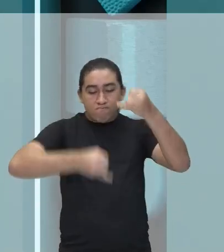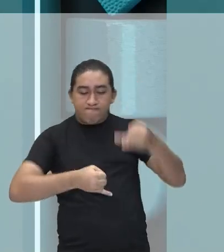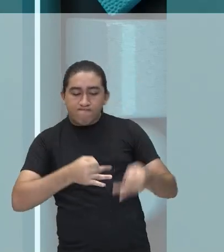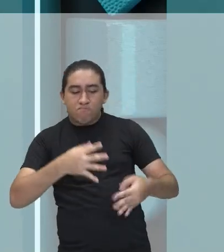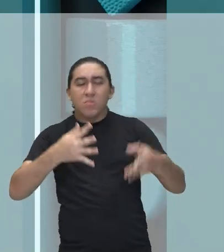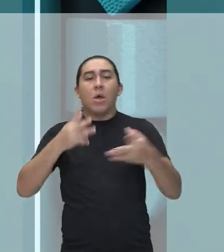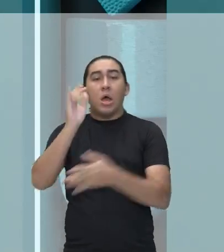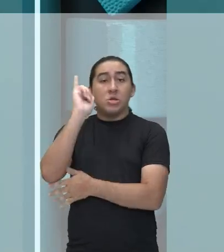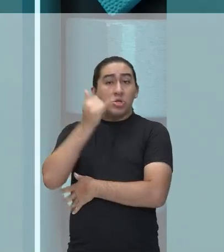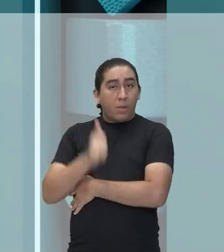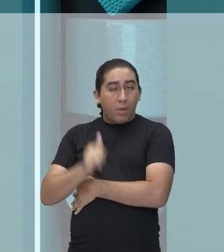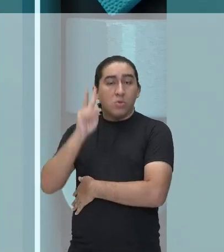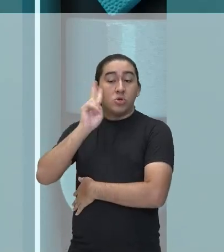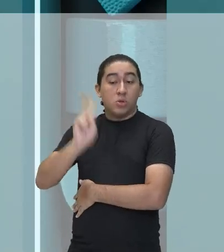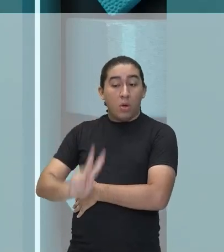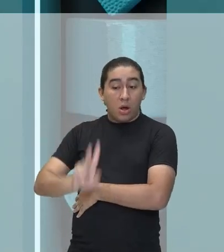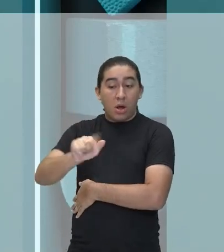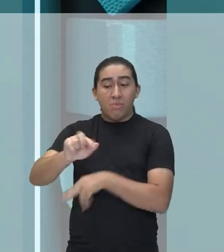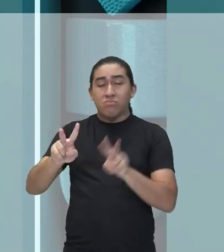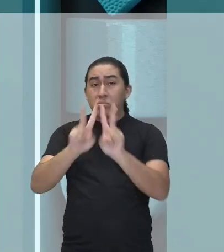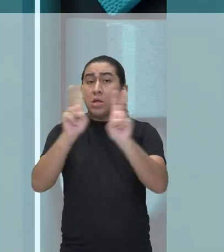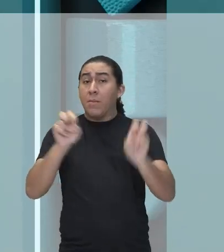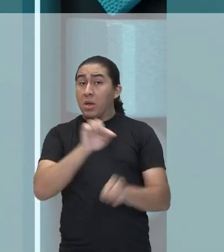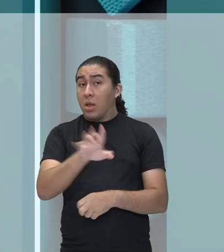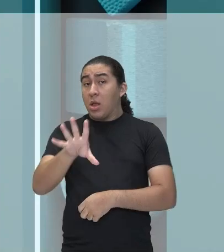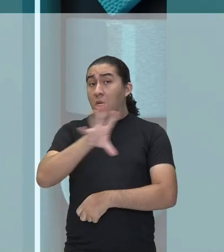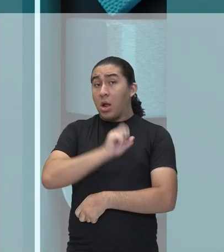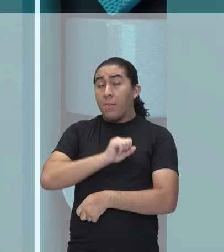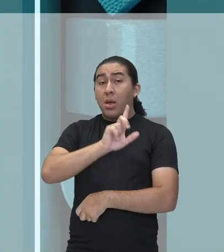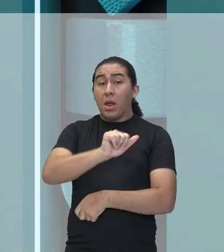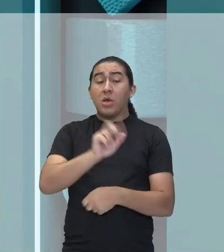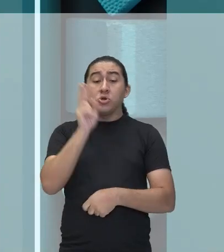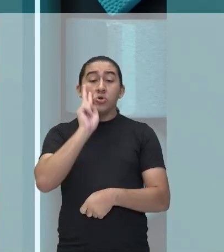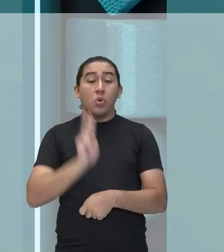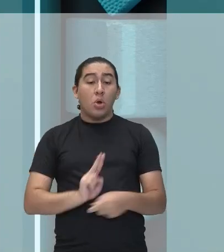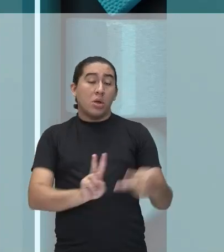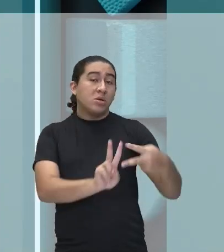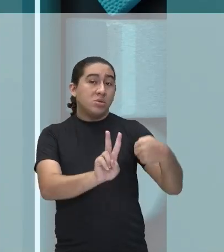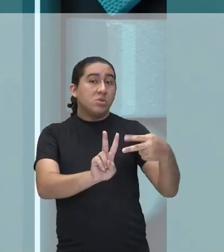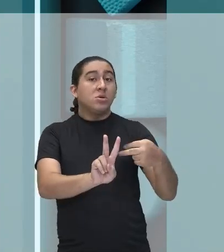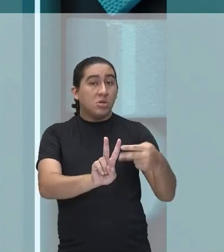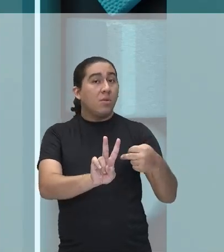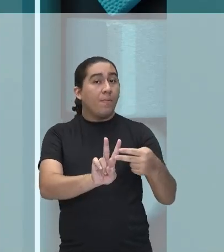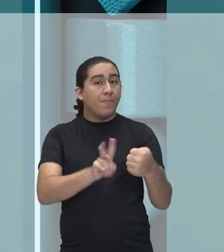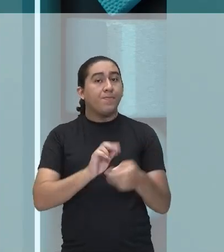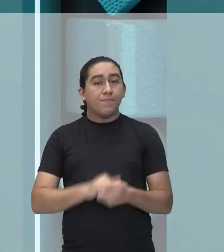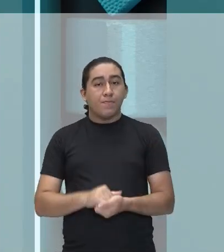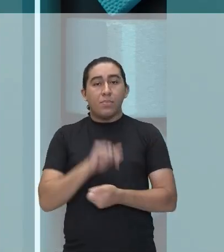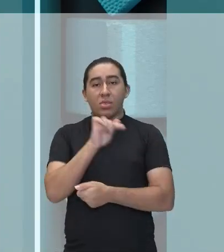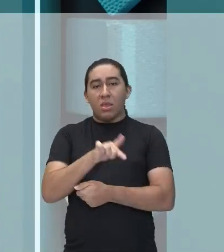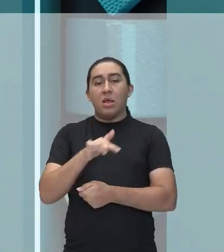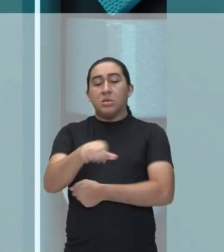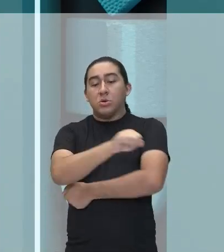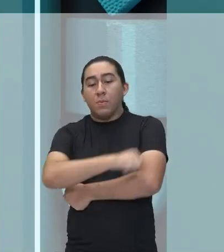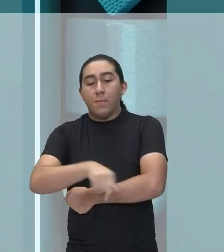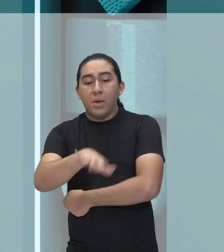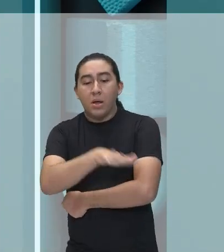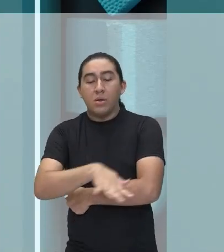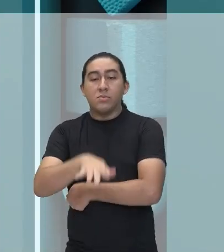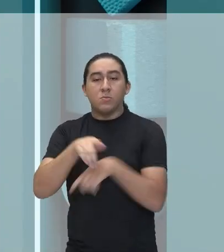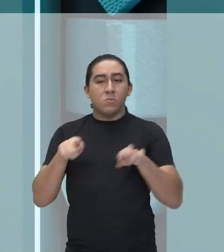uma história com seu tema preferido, indianismo, né, nessa área, né, ele